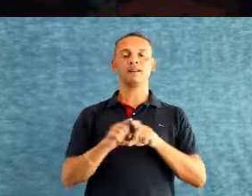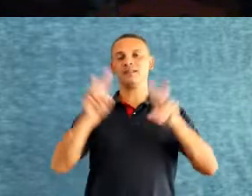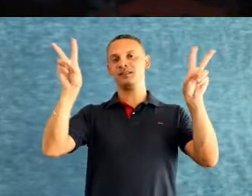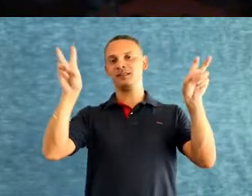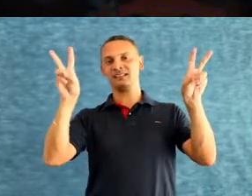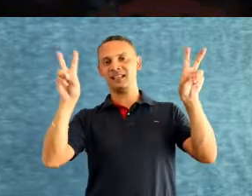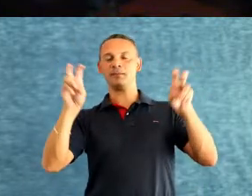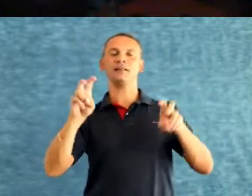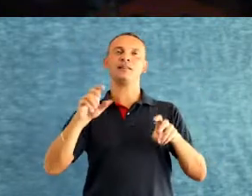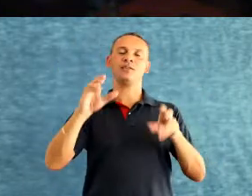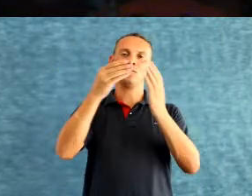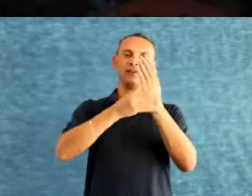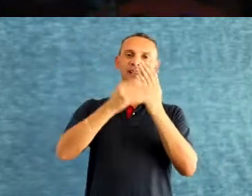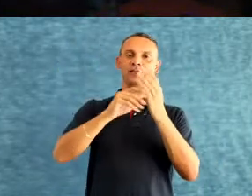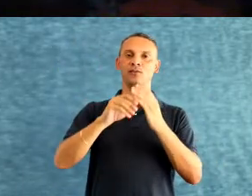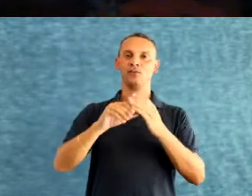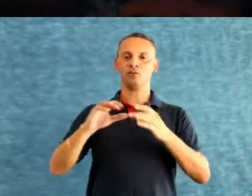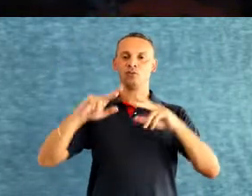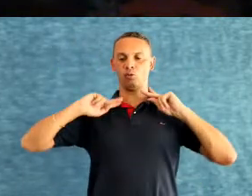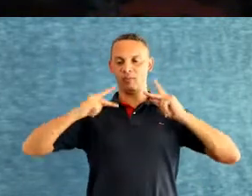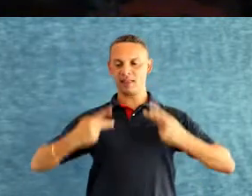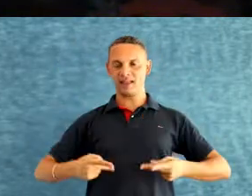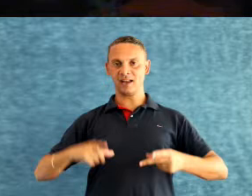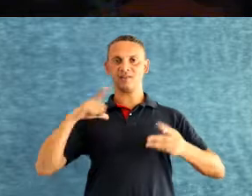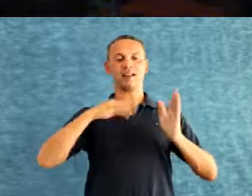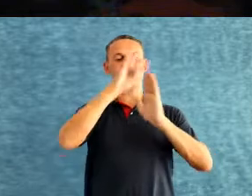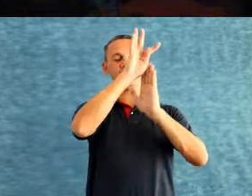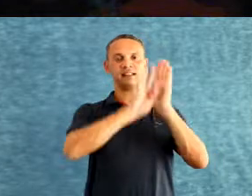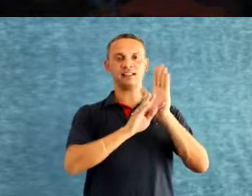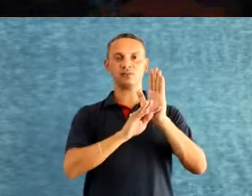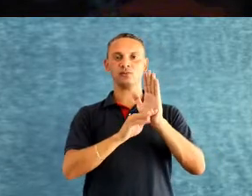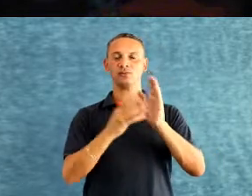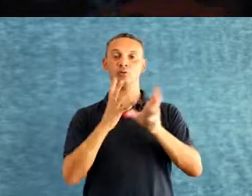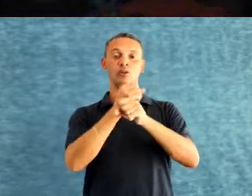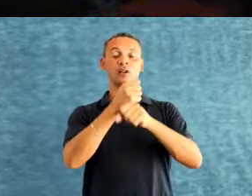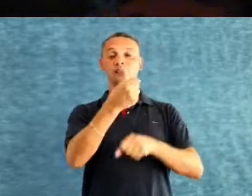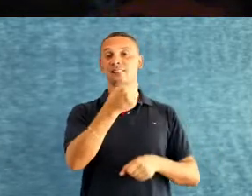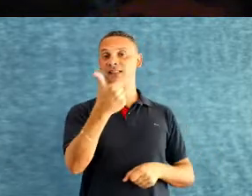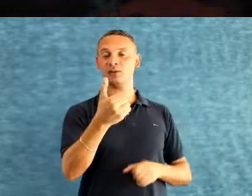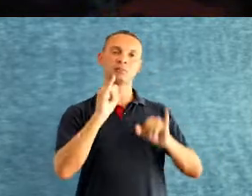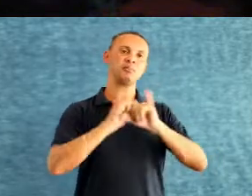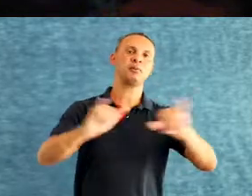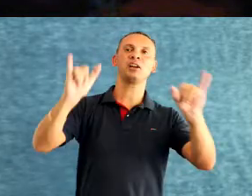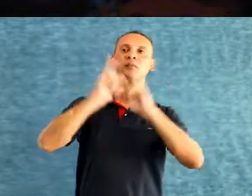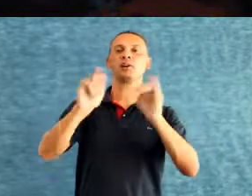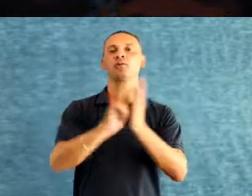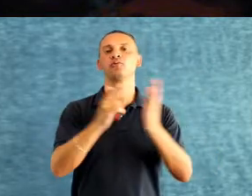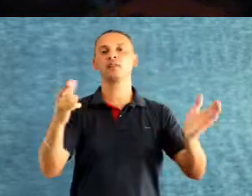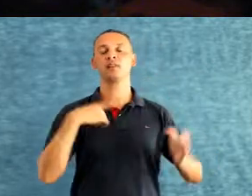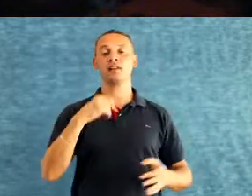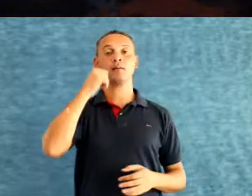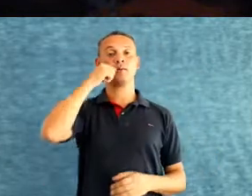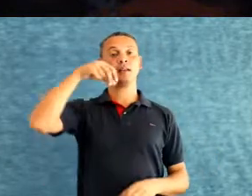exemplo, que reúne 62 artigos sobre educação que ela havia publicado anteriormente em jornais, Nízia